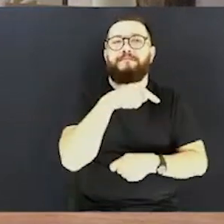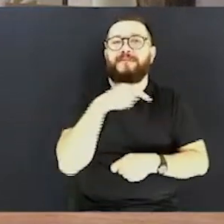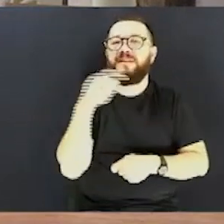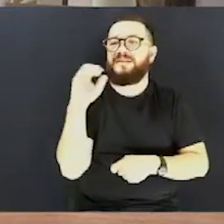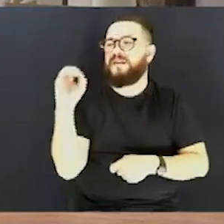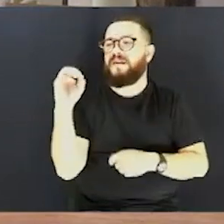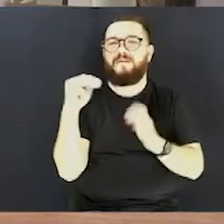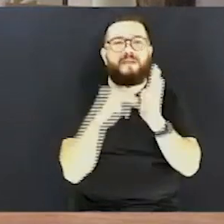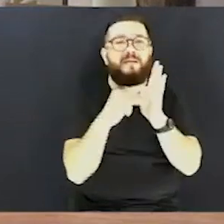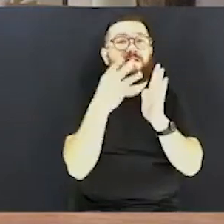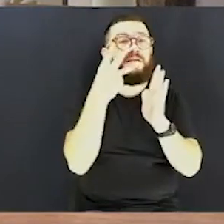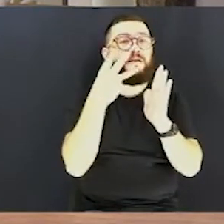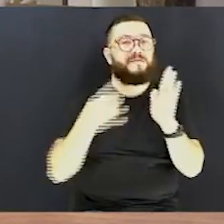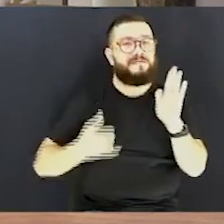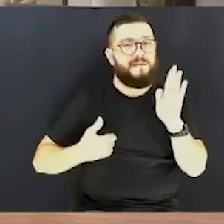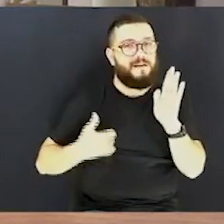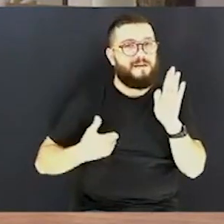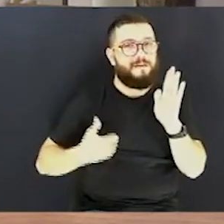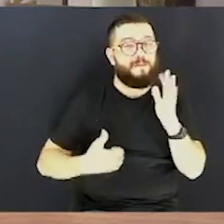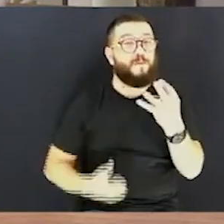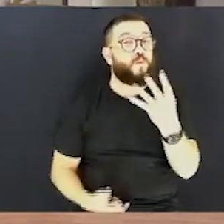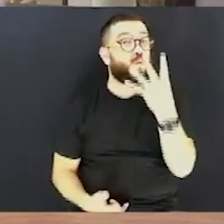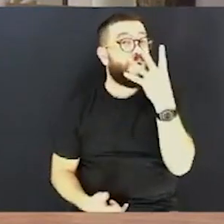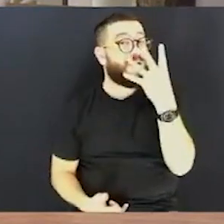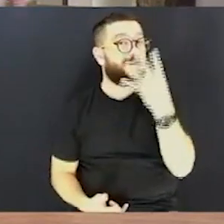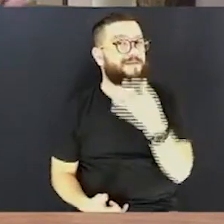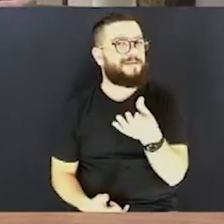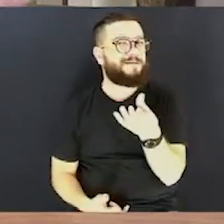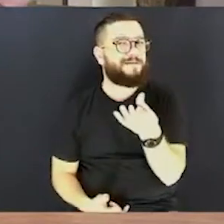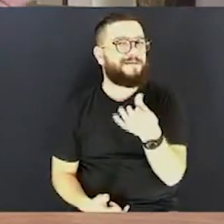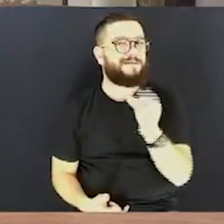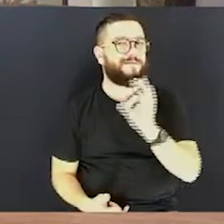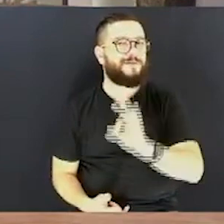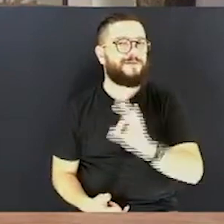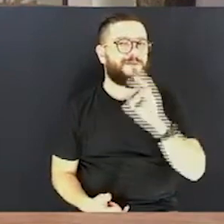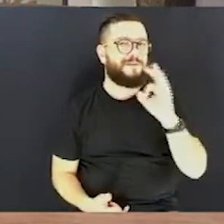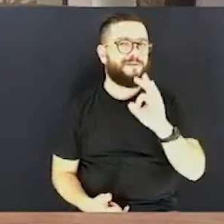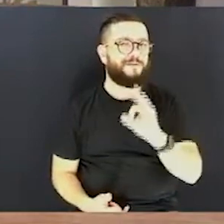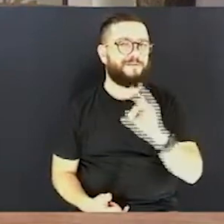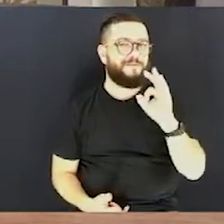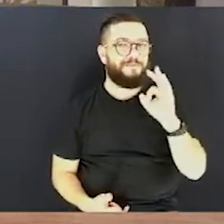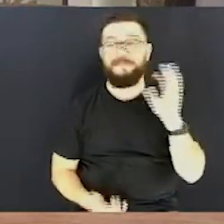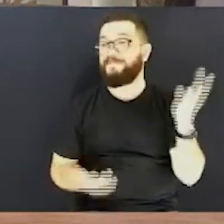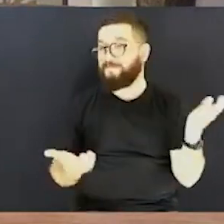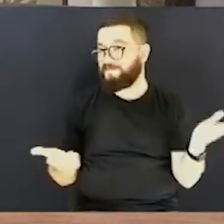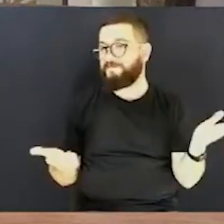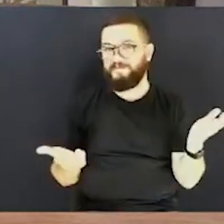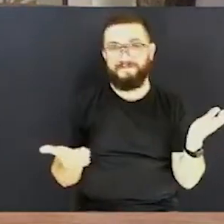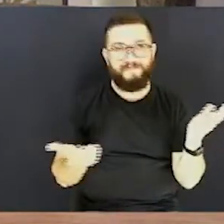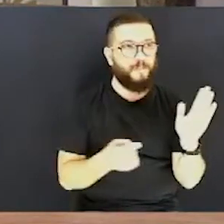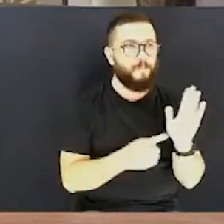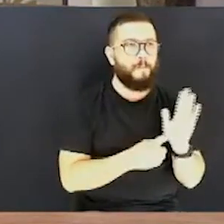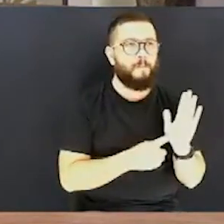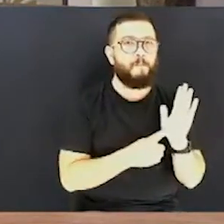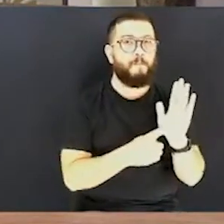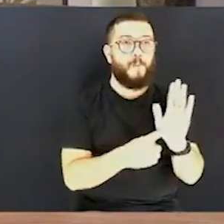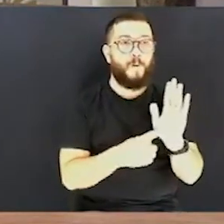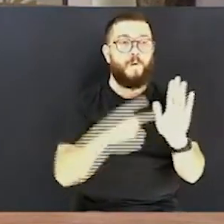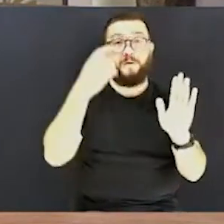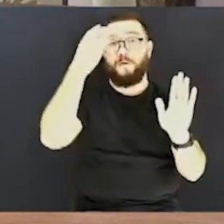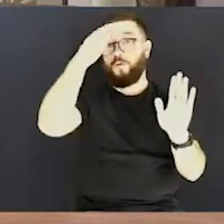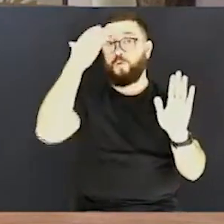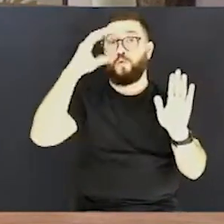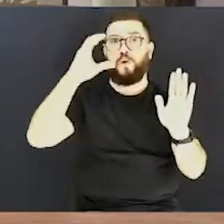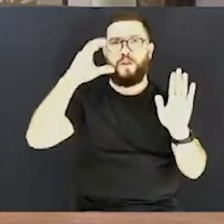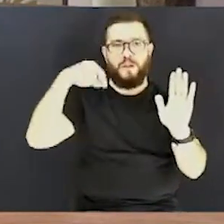anos, 46%. Então, são alguns índices que mostram que, ainda que Curitiba, comparada a